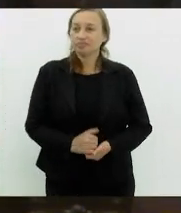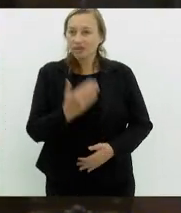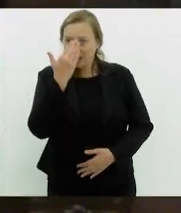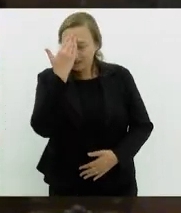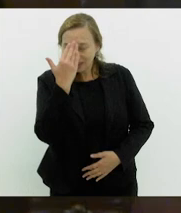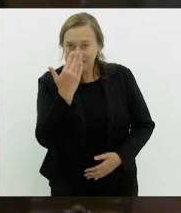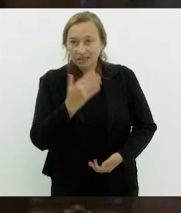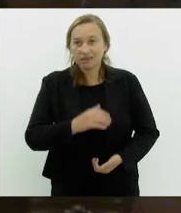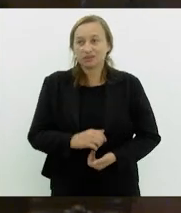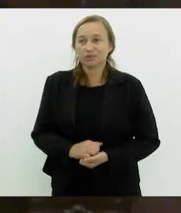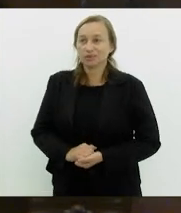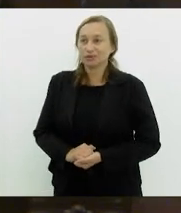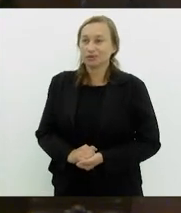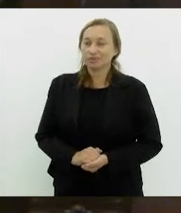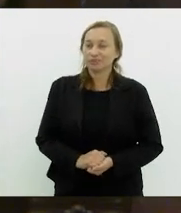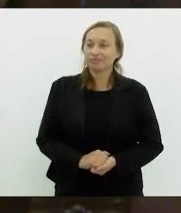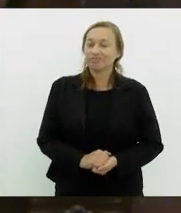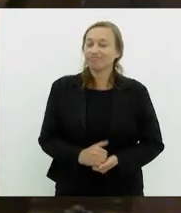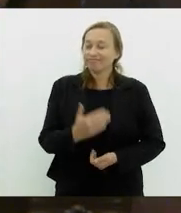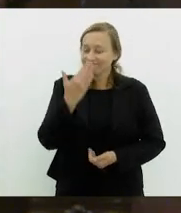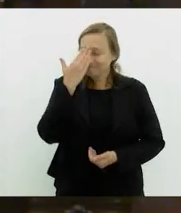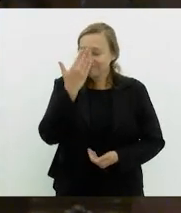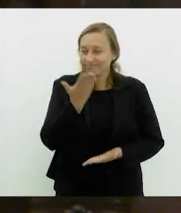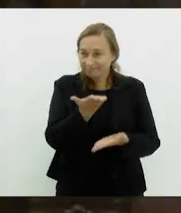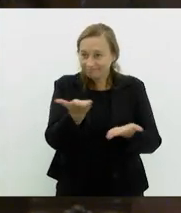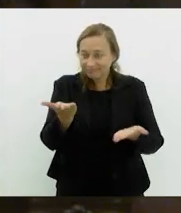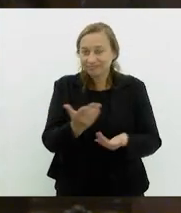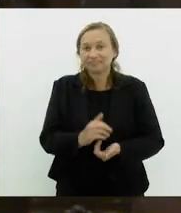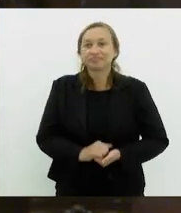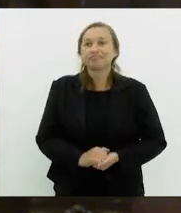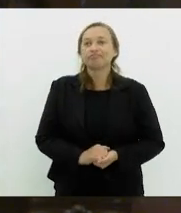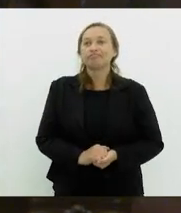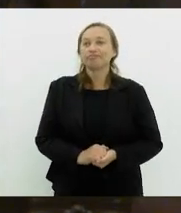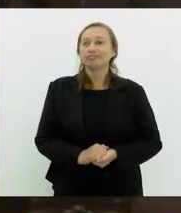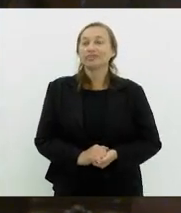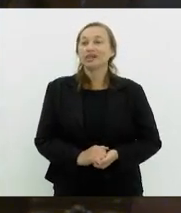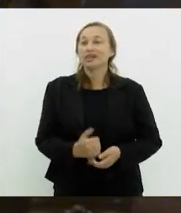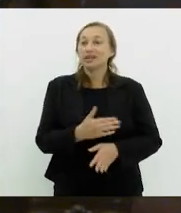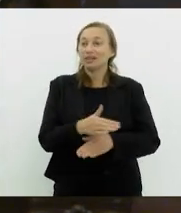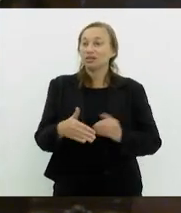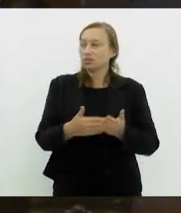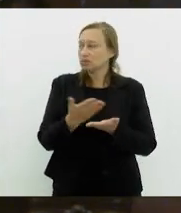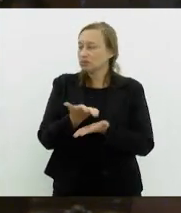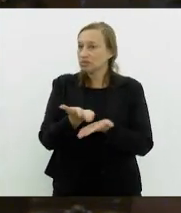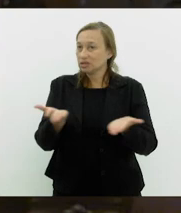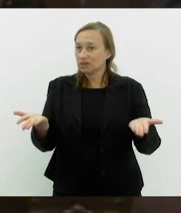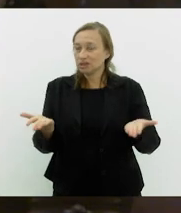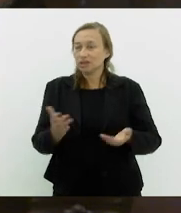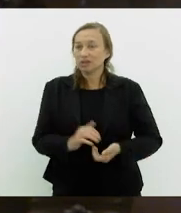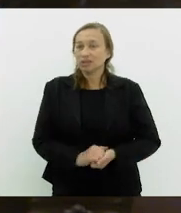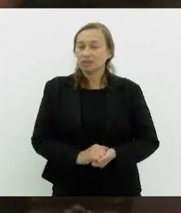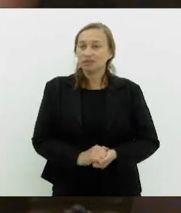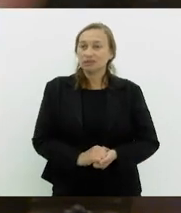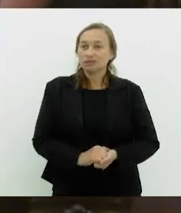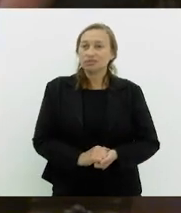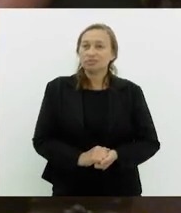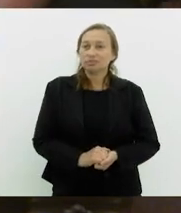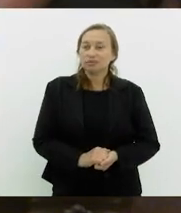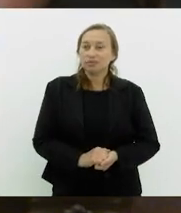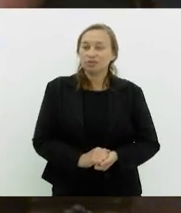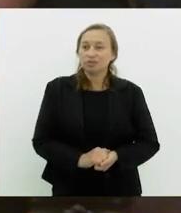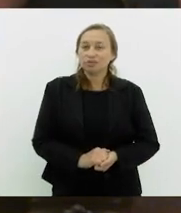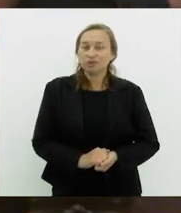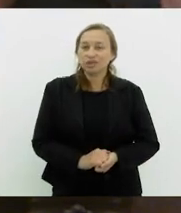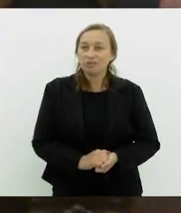muito, tenho uma gratidão imensa a Vossa Excelência. E a todos vocês, por conhecê-los e poder estar juntos